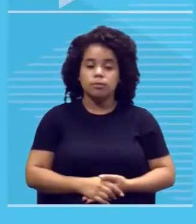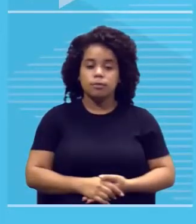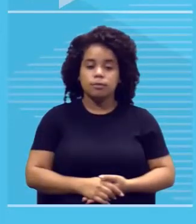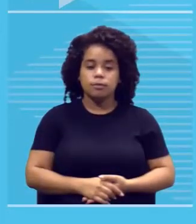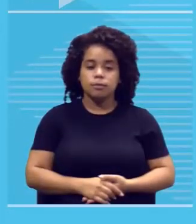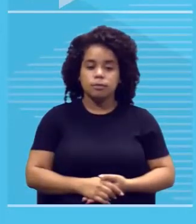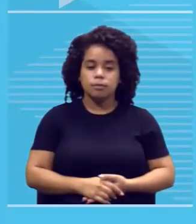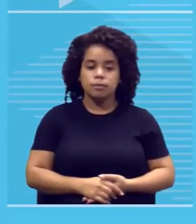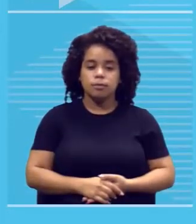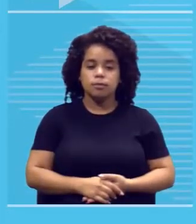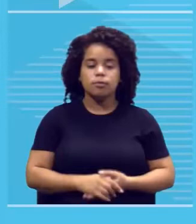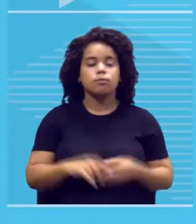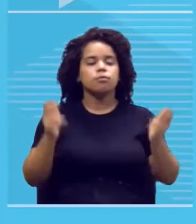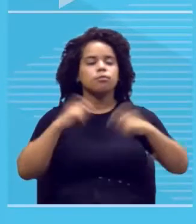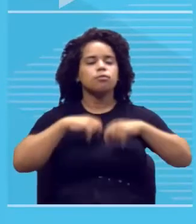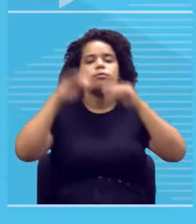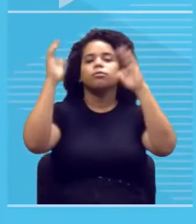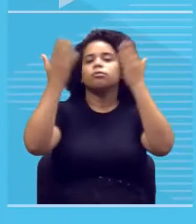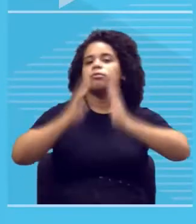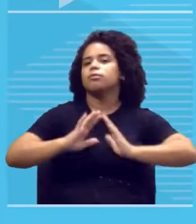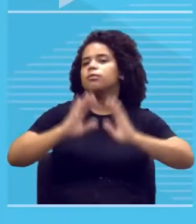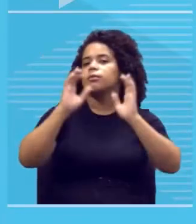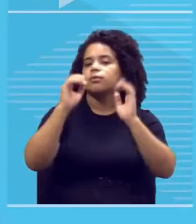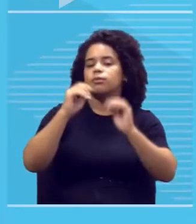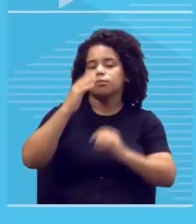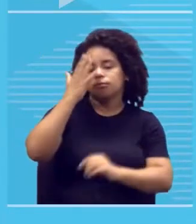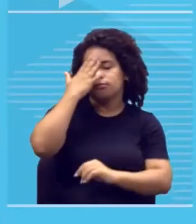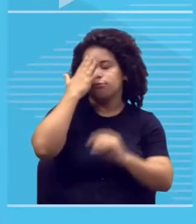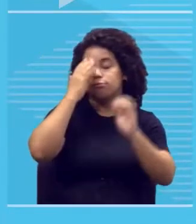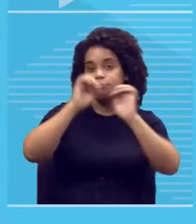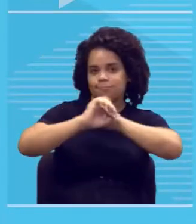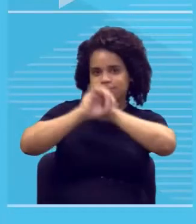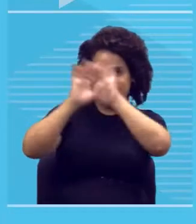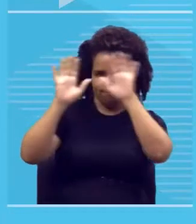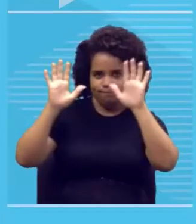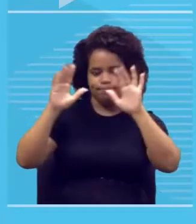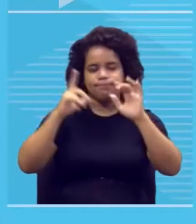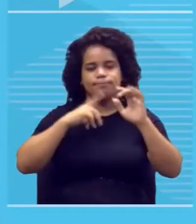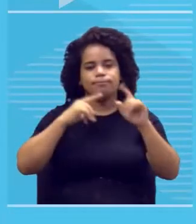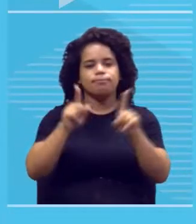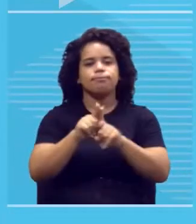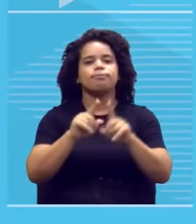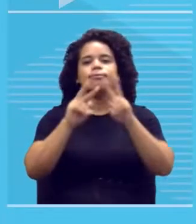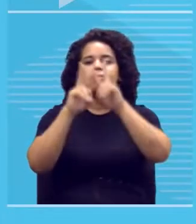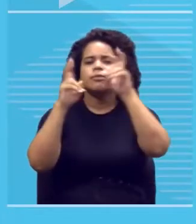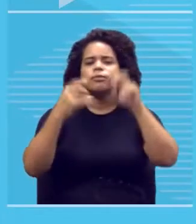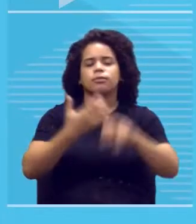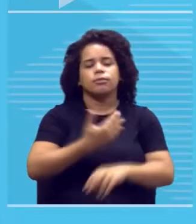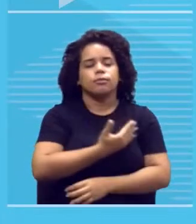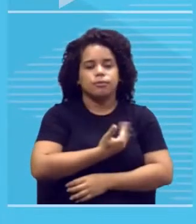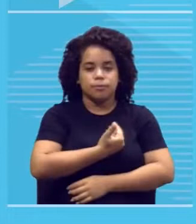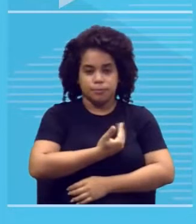de analisar claramente de segurar as próprias Paixões